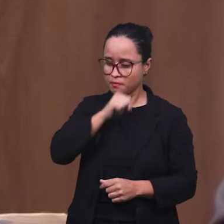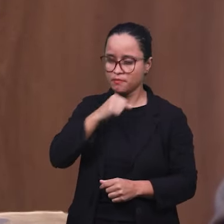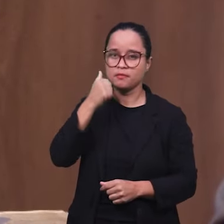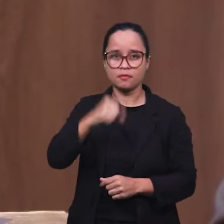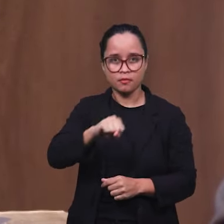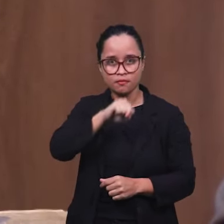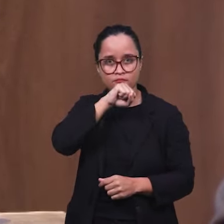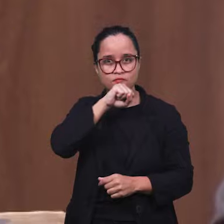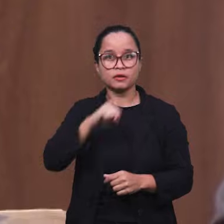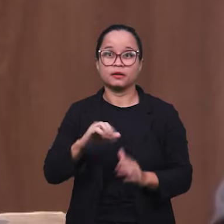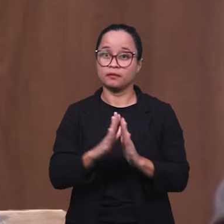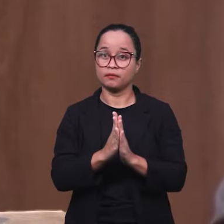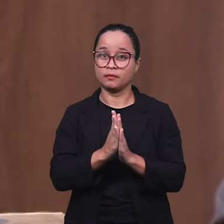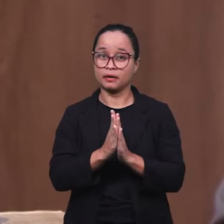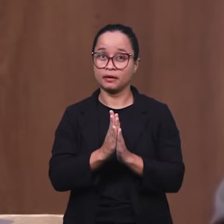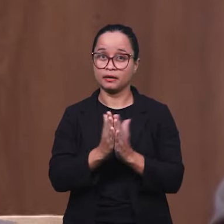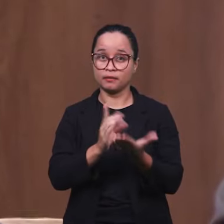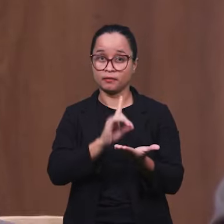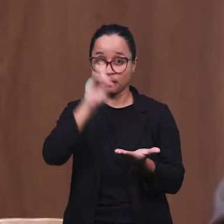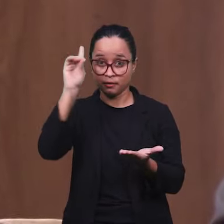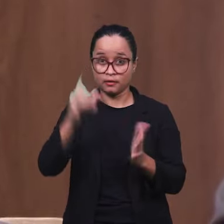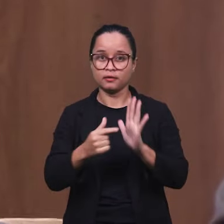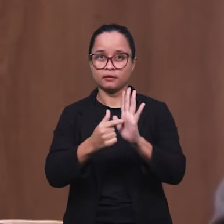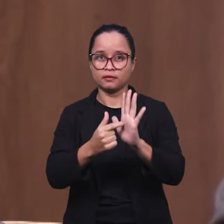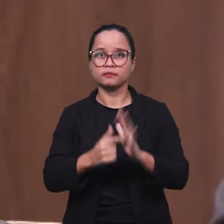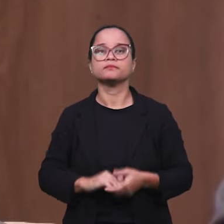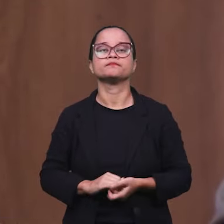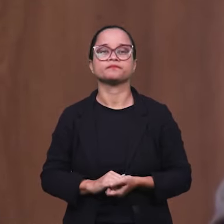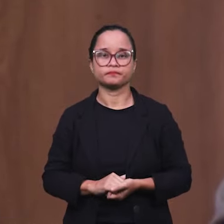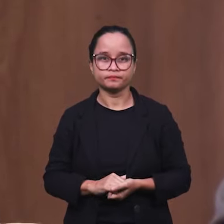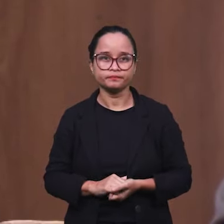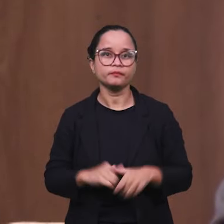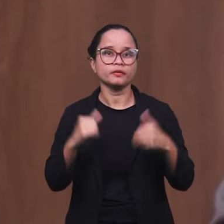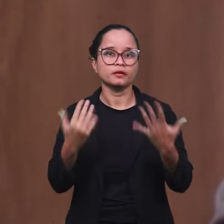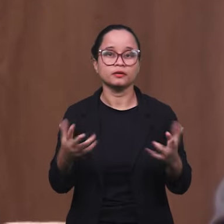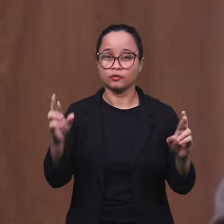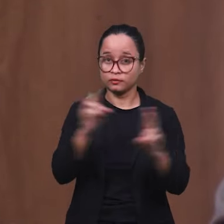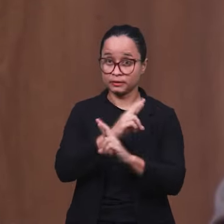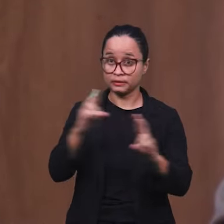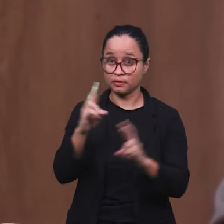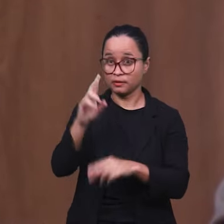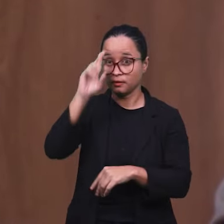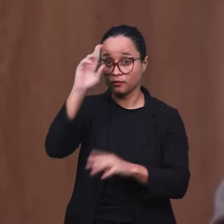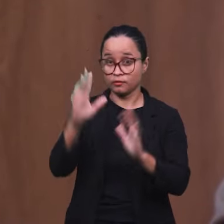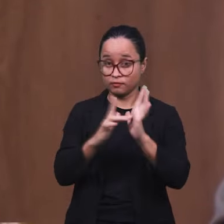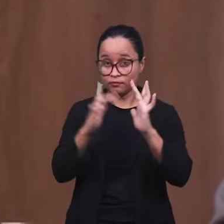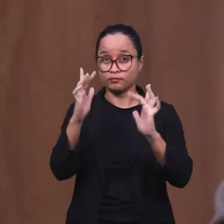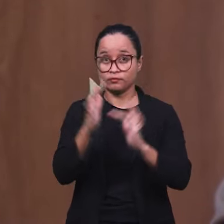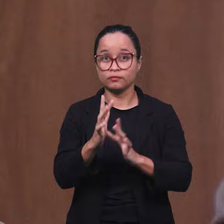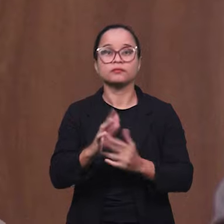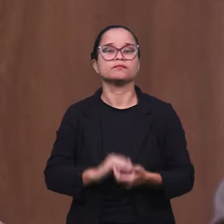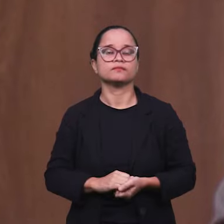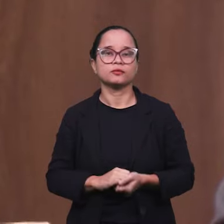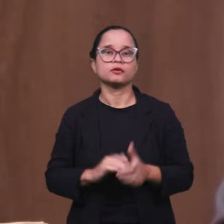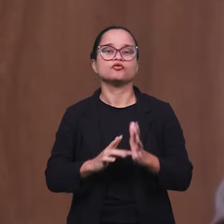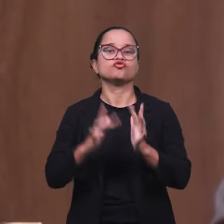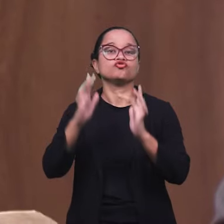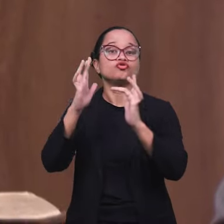eles viverem, eles são seus pais. E a palavra está valendo. Com relação ao Senhor